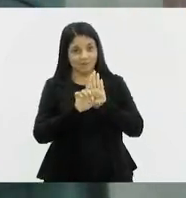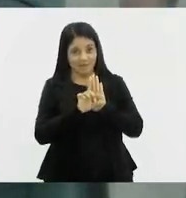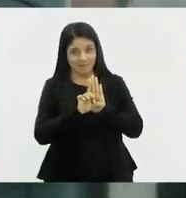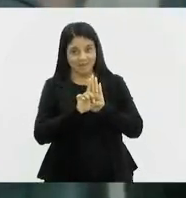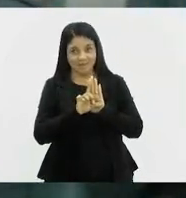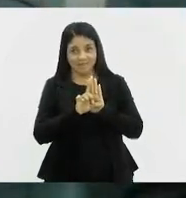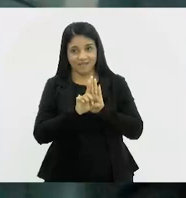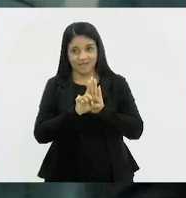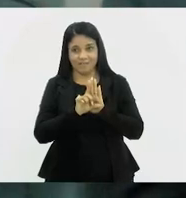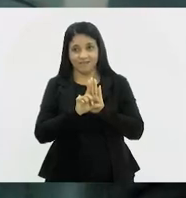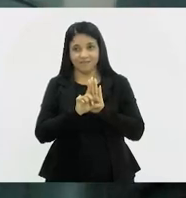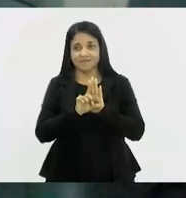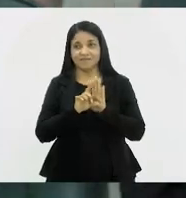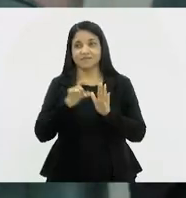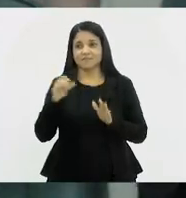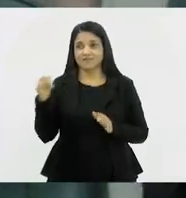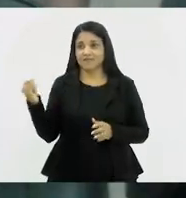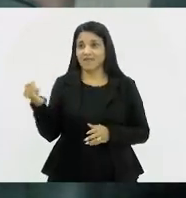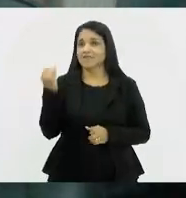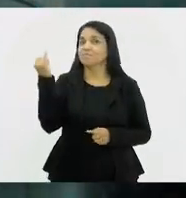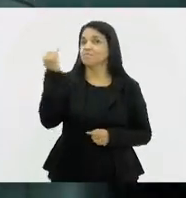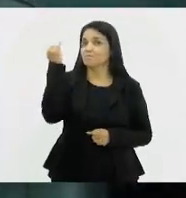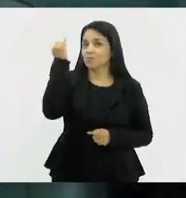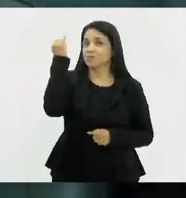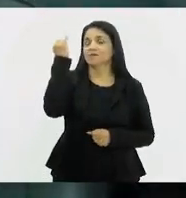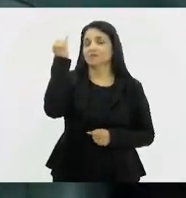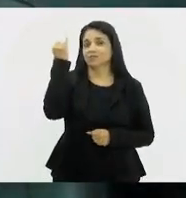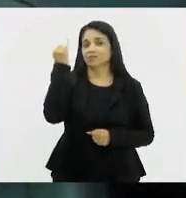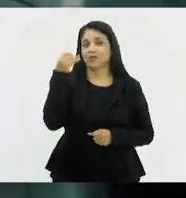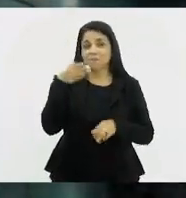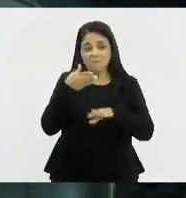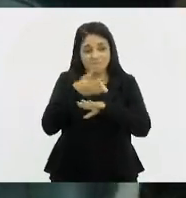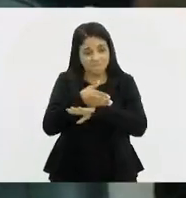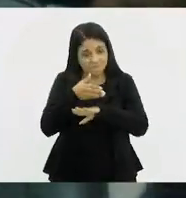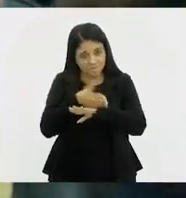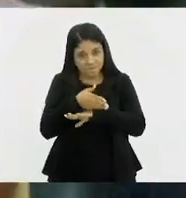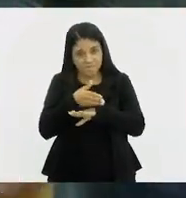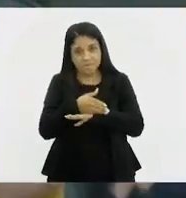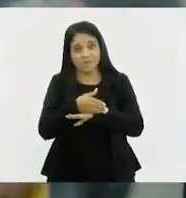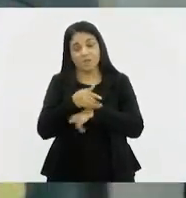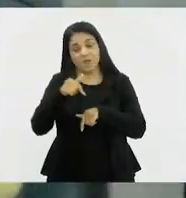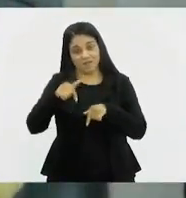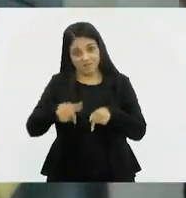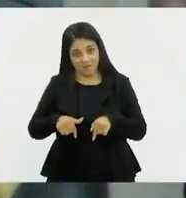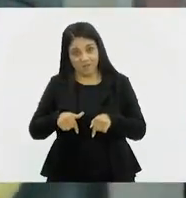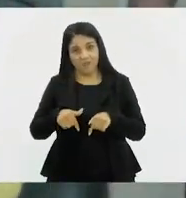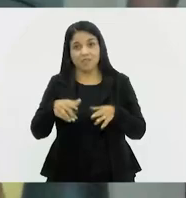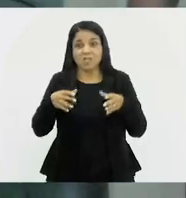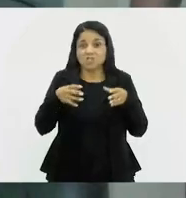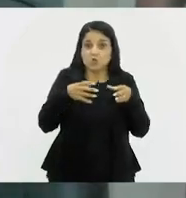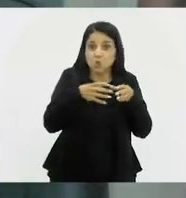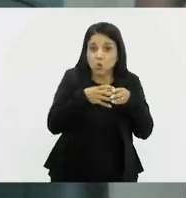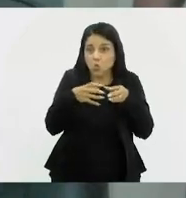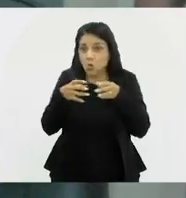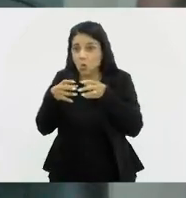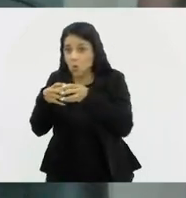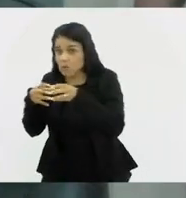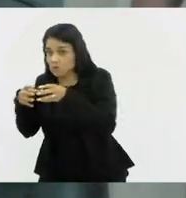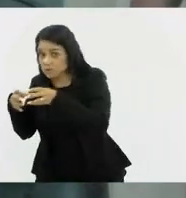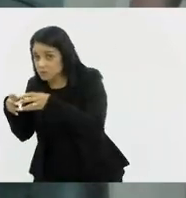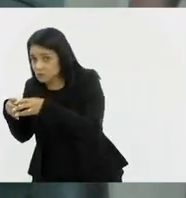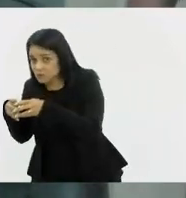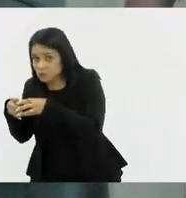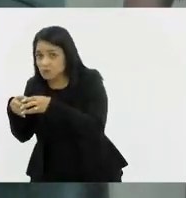muito importante a presença de vocês, não só aqui, como nas comissões, e como